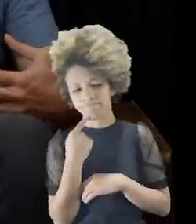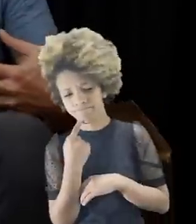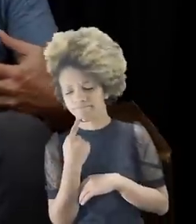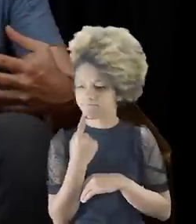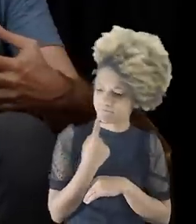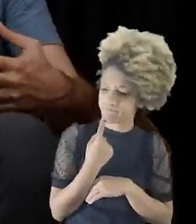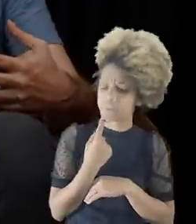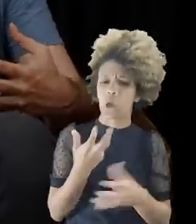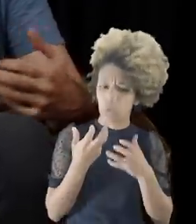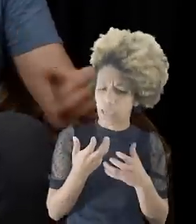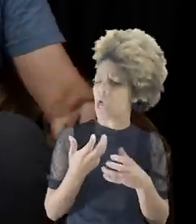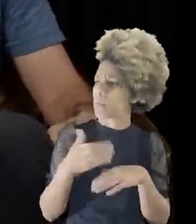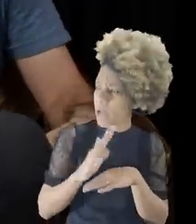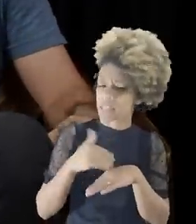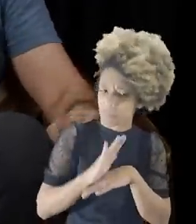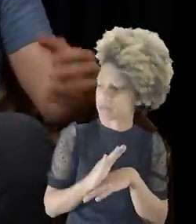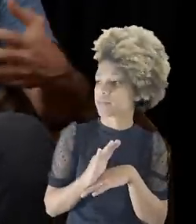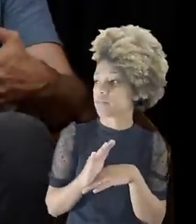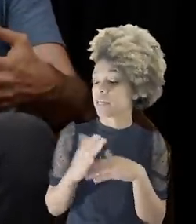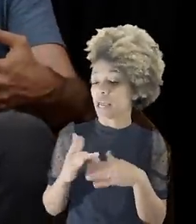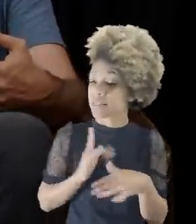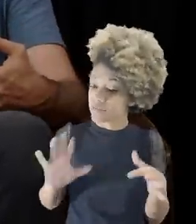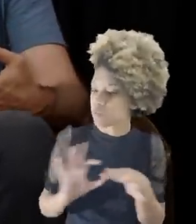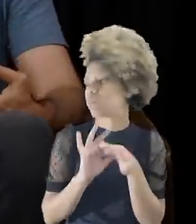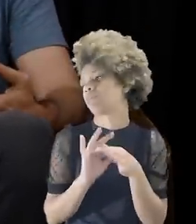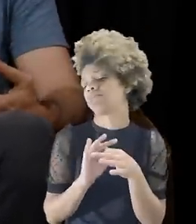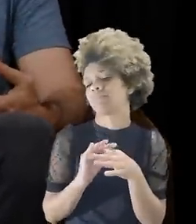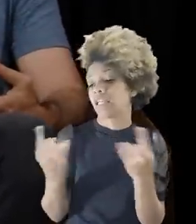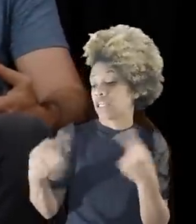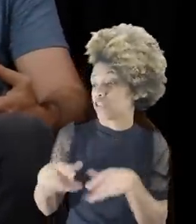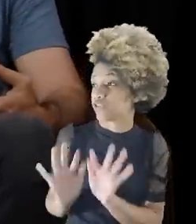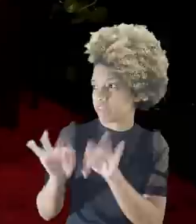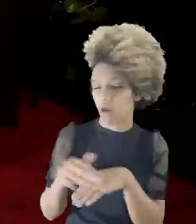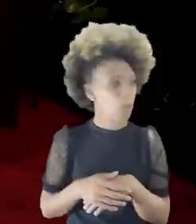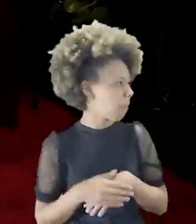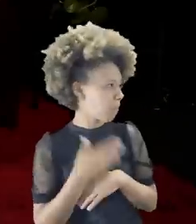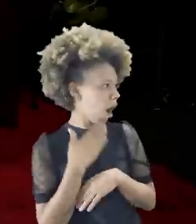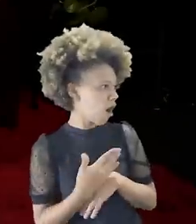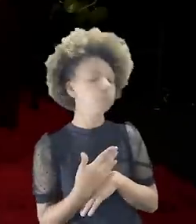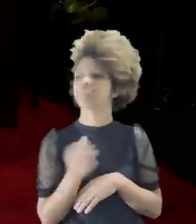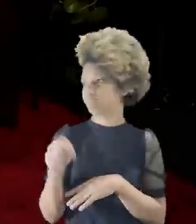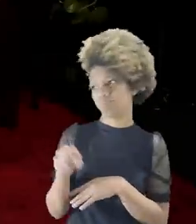gente eu mereço mais eu mereço mais tal e deu liga e a gente chegou na final do campeonato